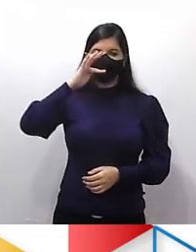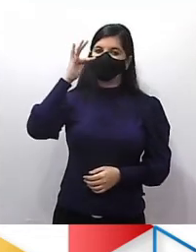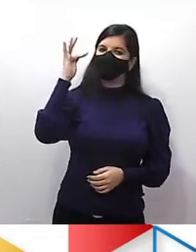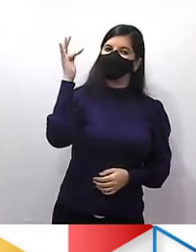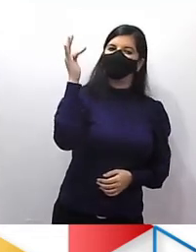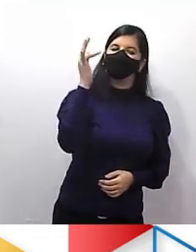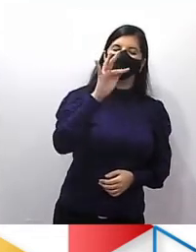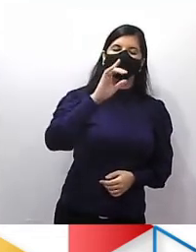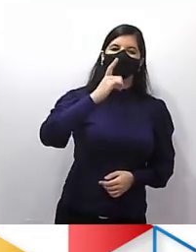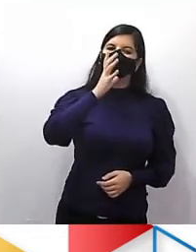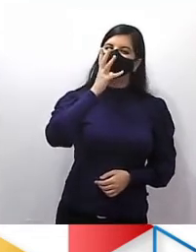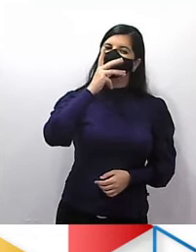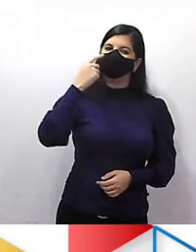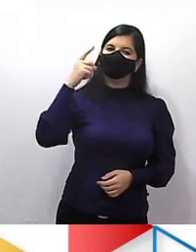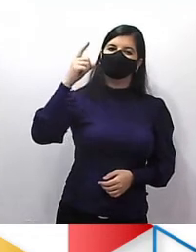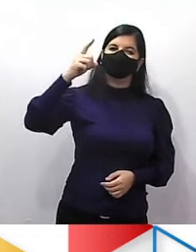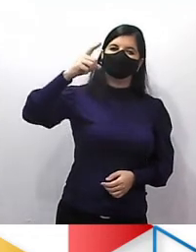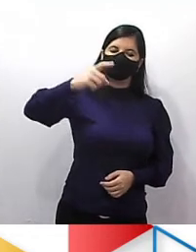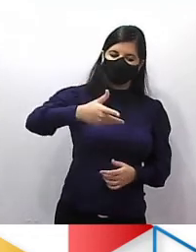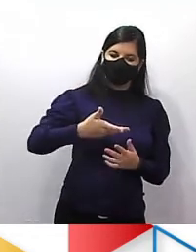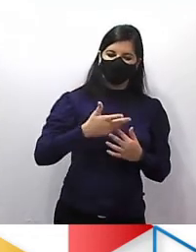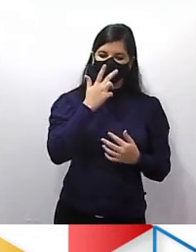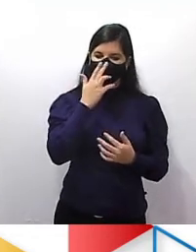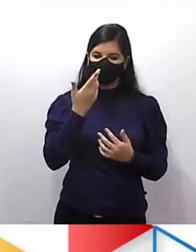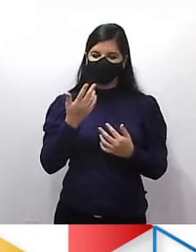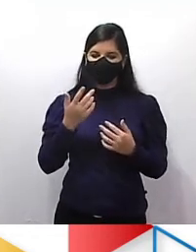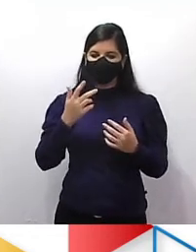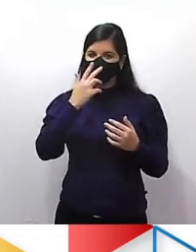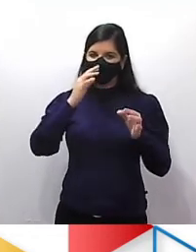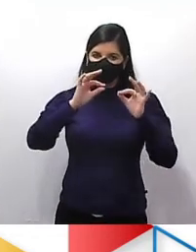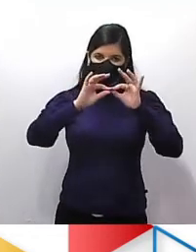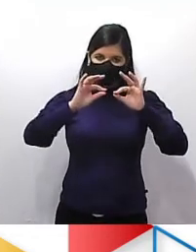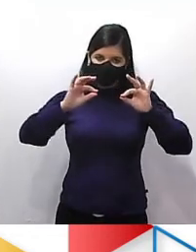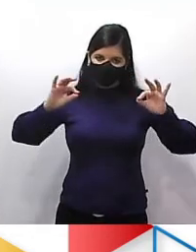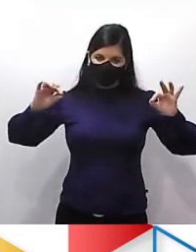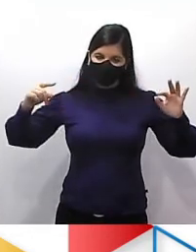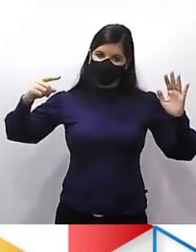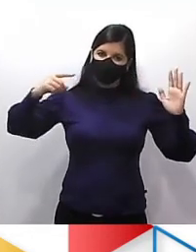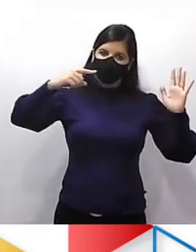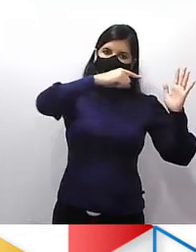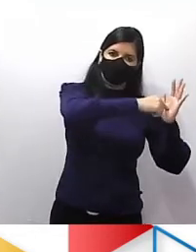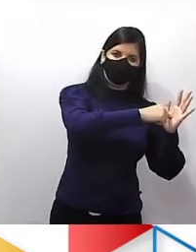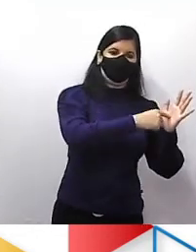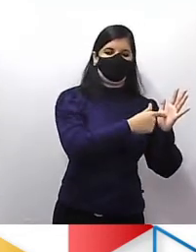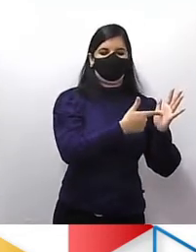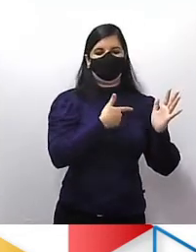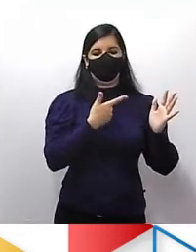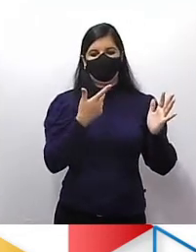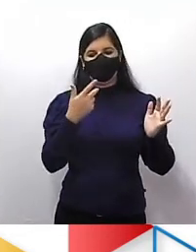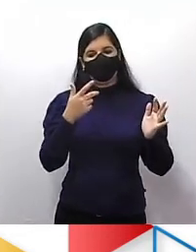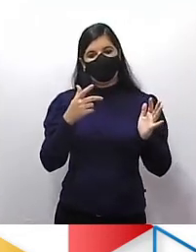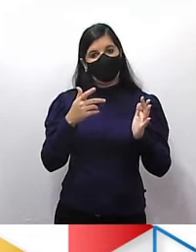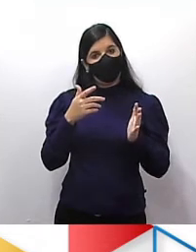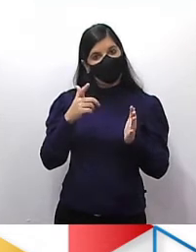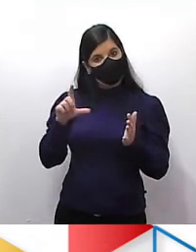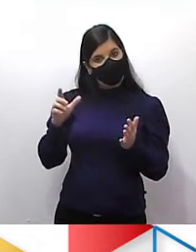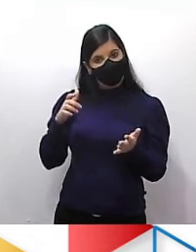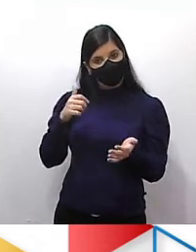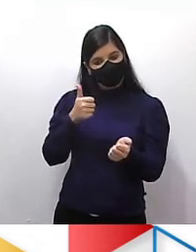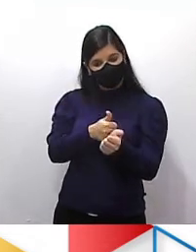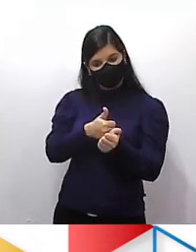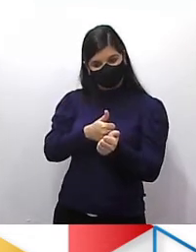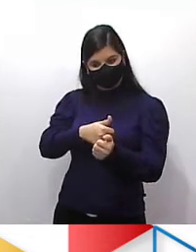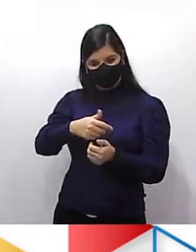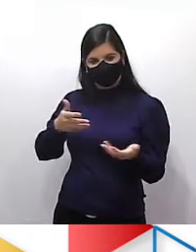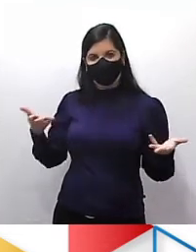distante também, chamado will, ele fica lá na ponta do future, e o going to, ele fica muito perto do